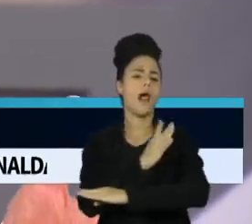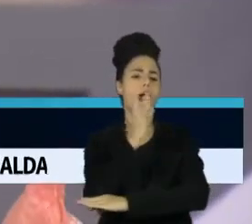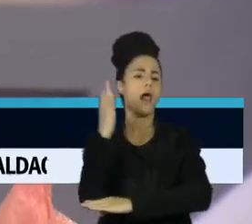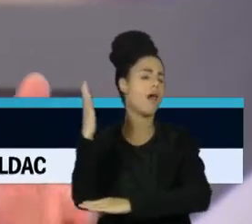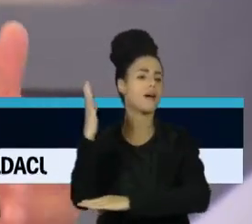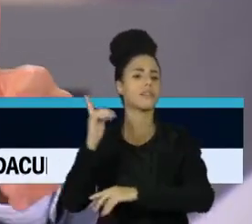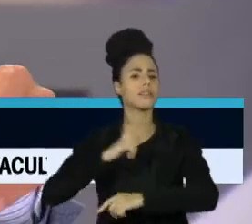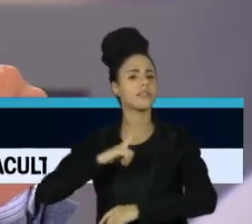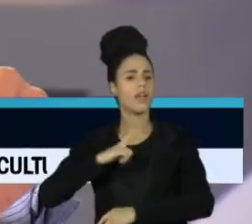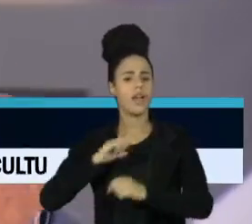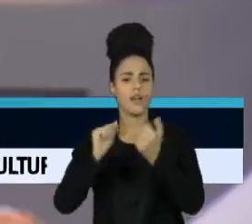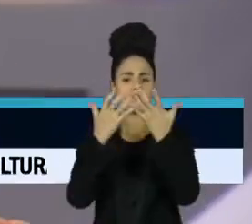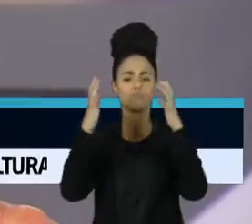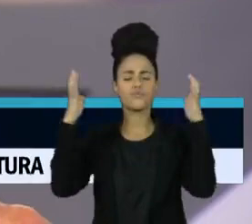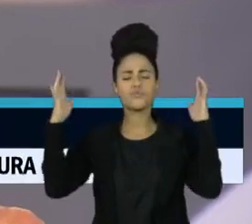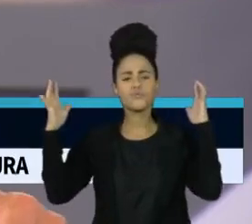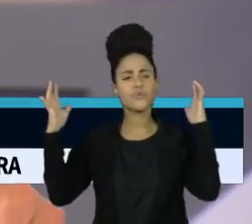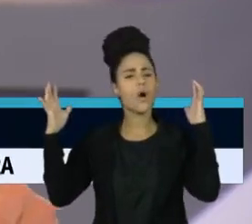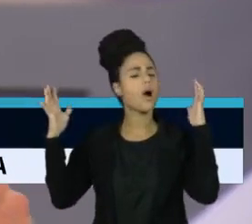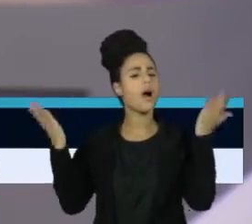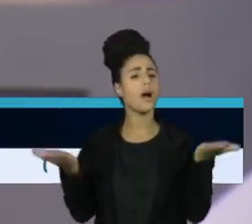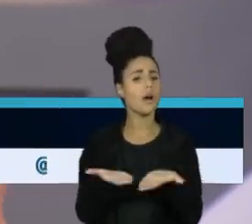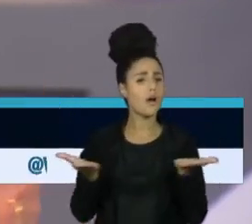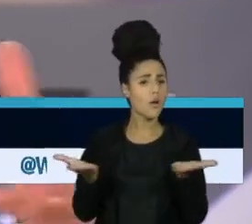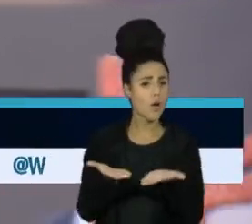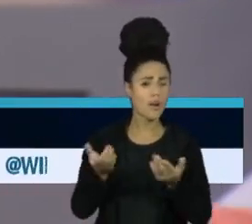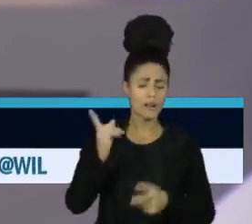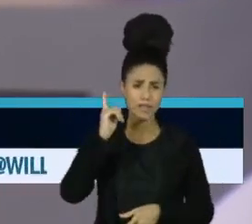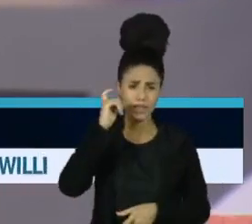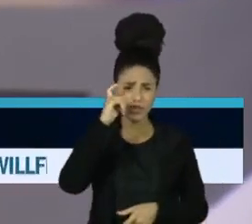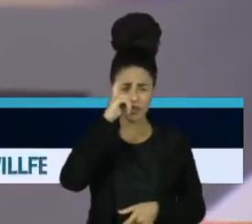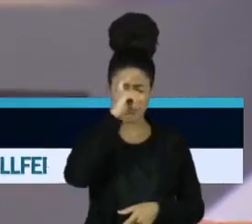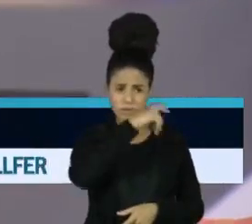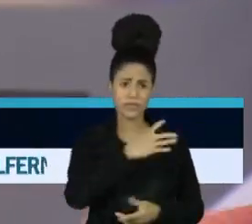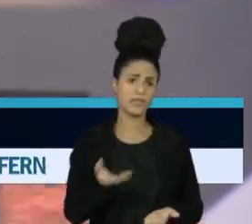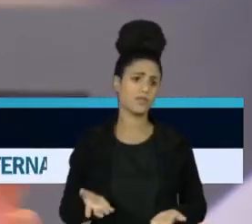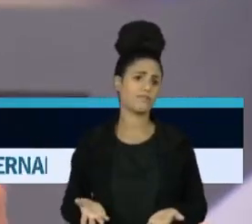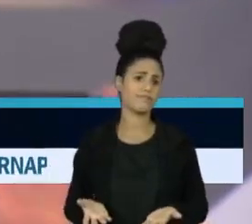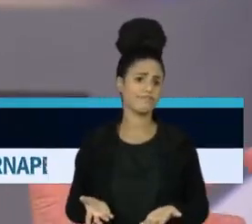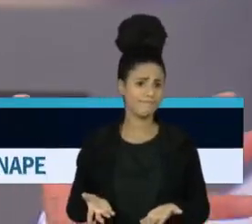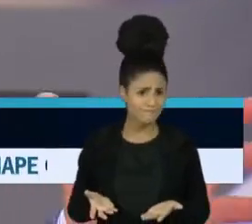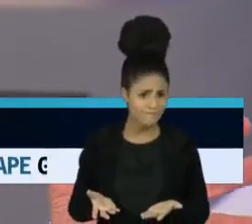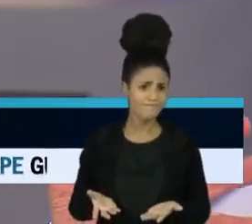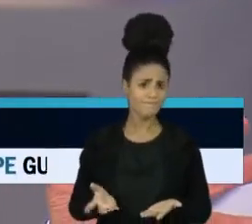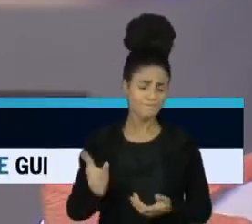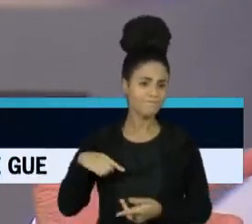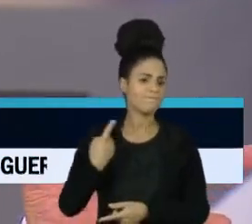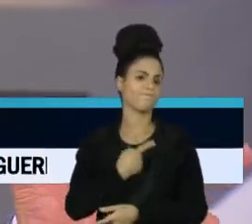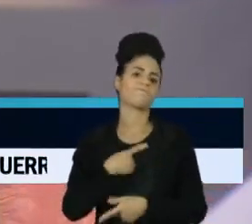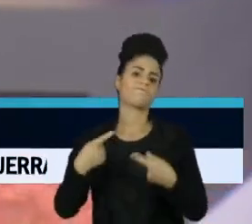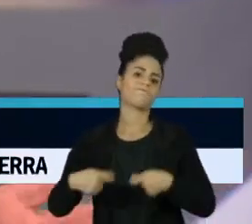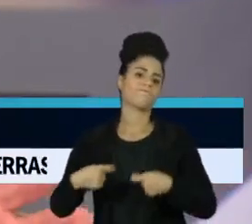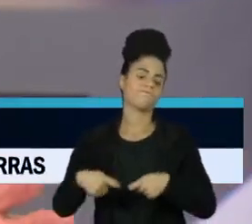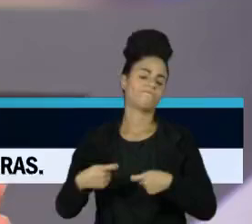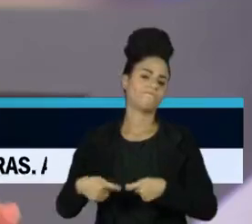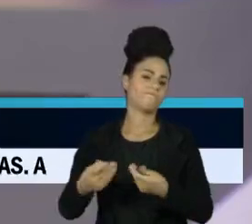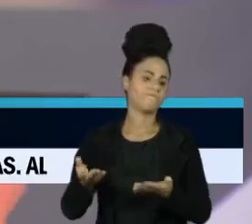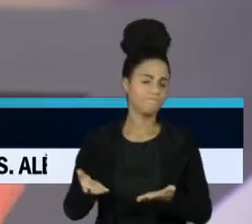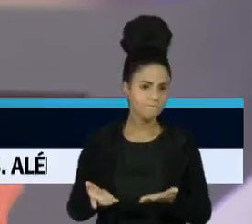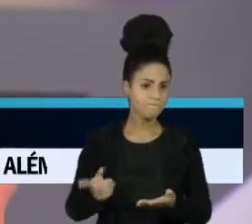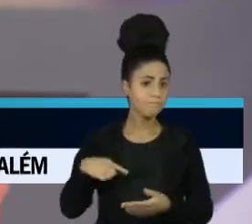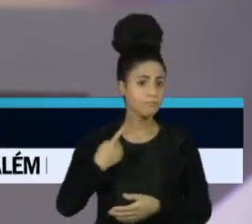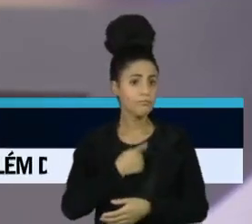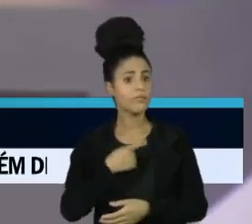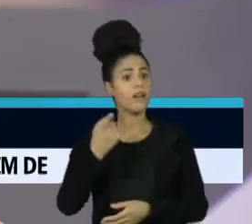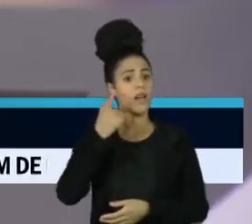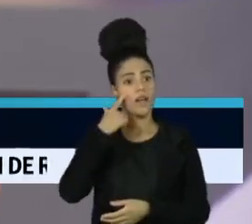elétrica limpa no mundo atual é uma grande vantagem comparativa que nós nunca tivemos e